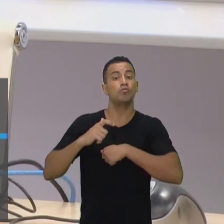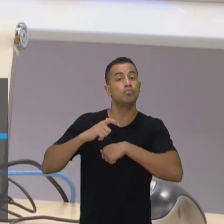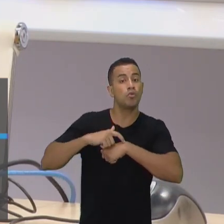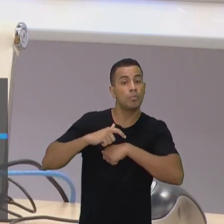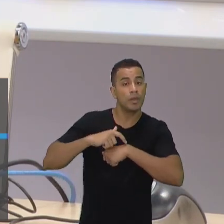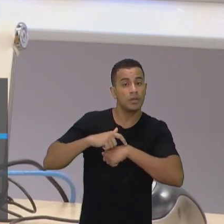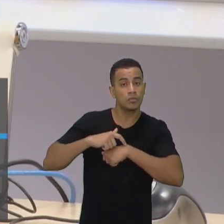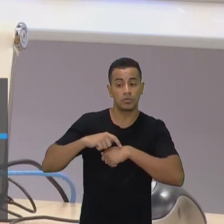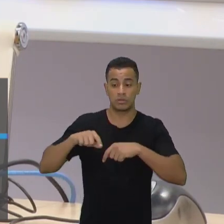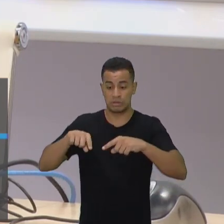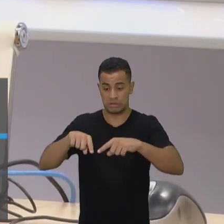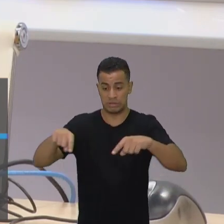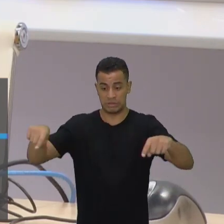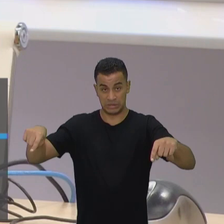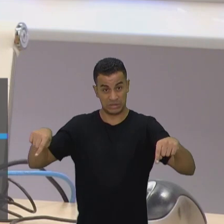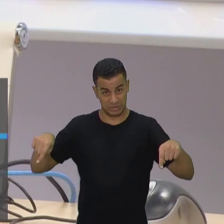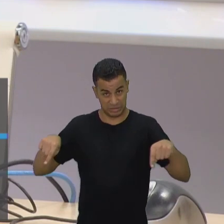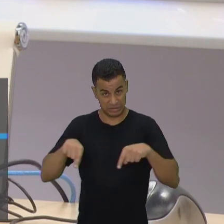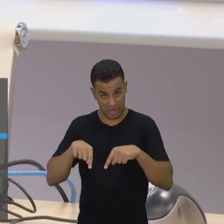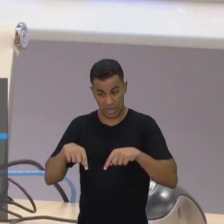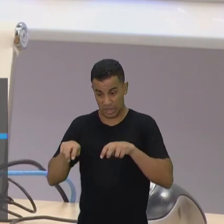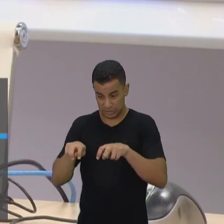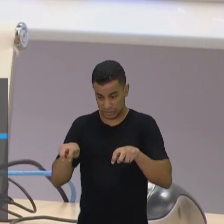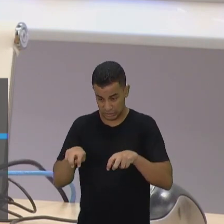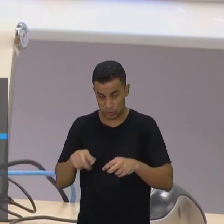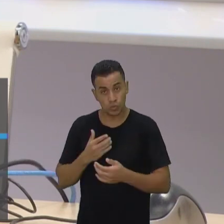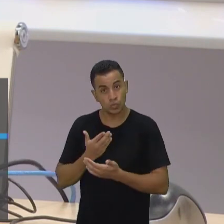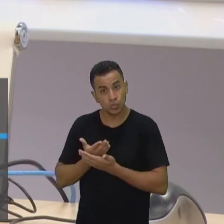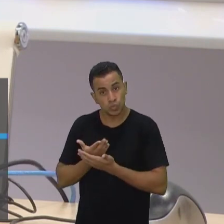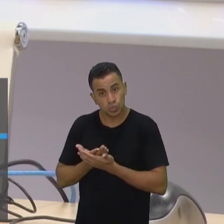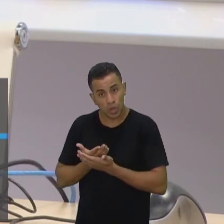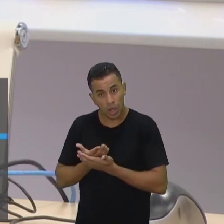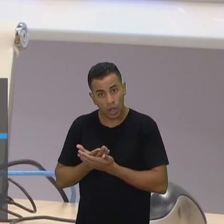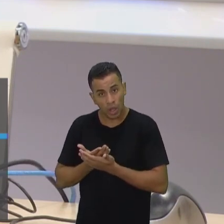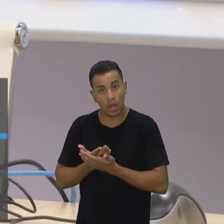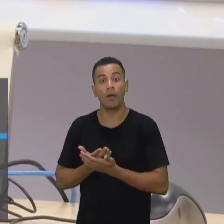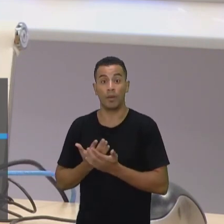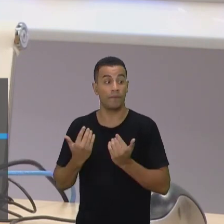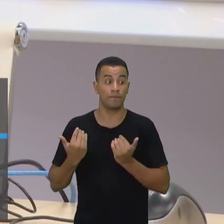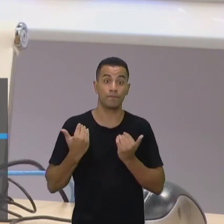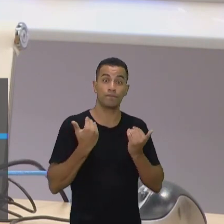ele promova essa descoberta de novos